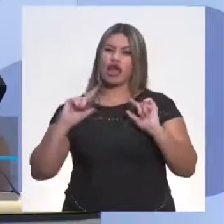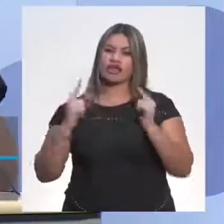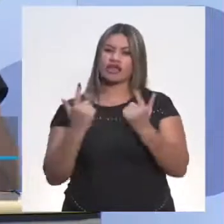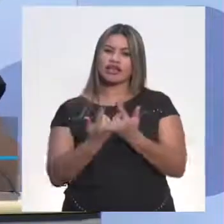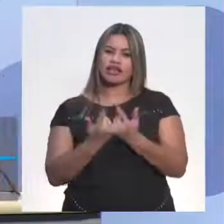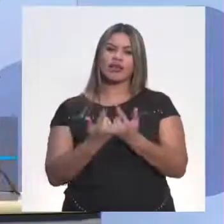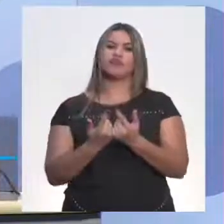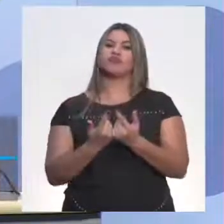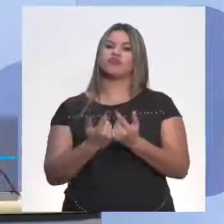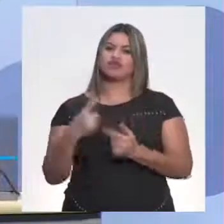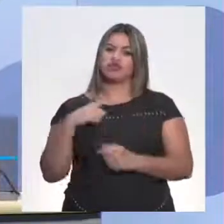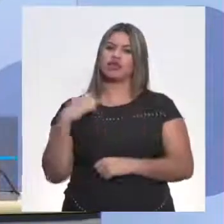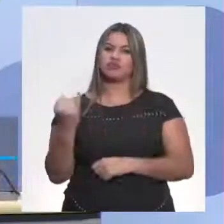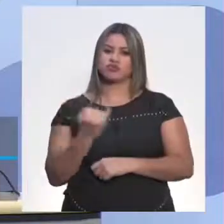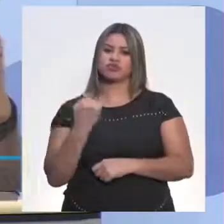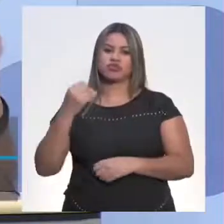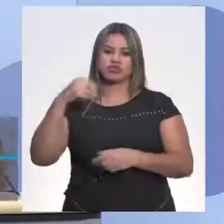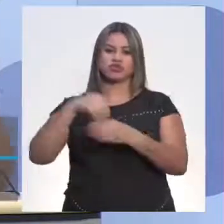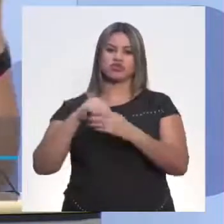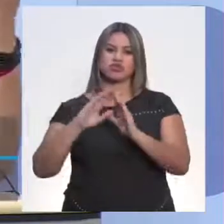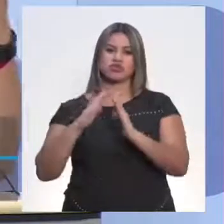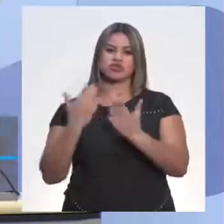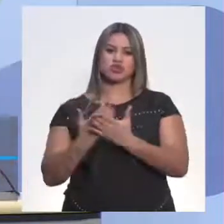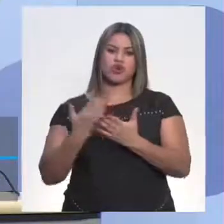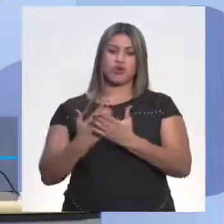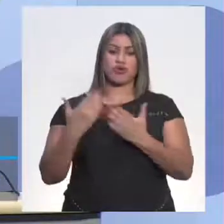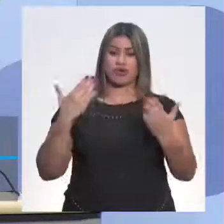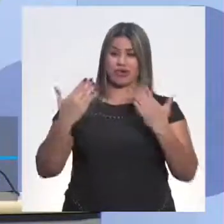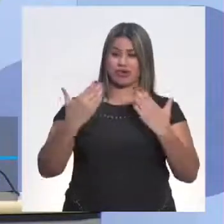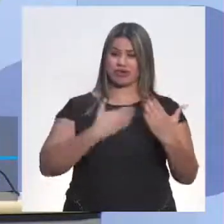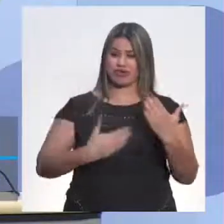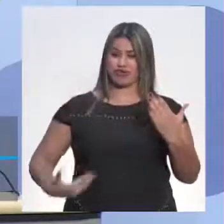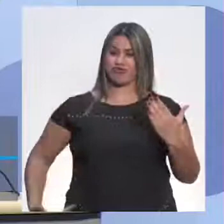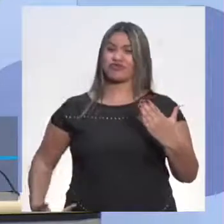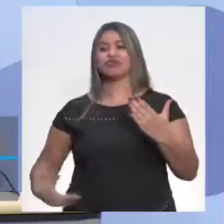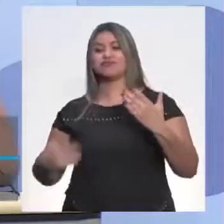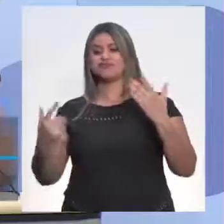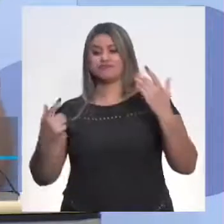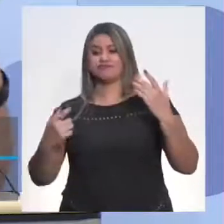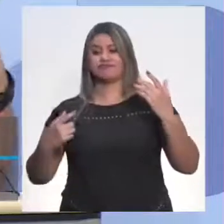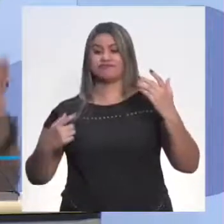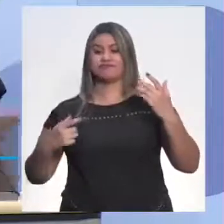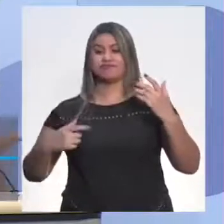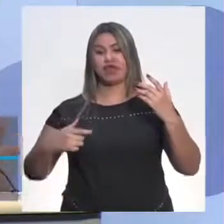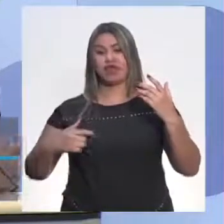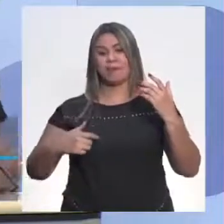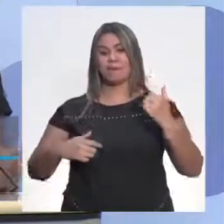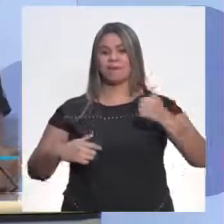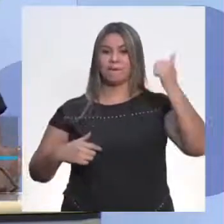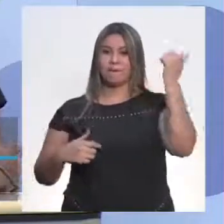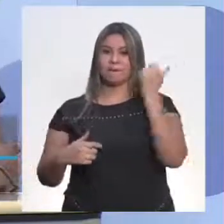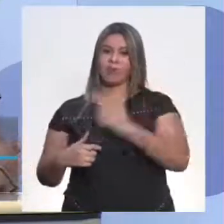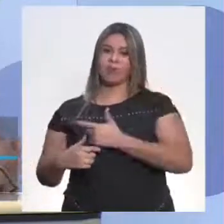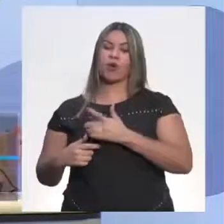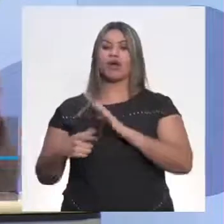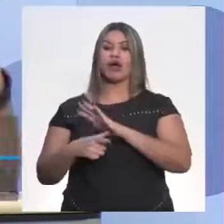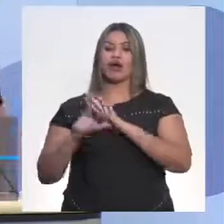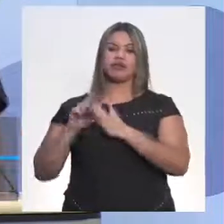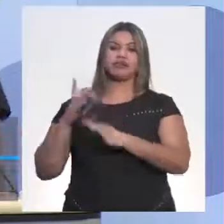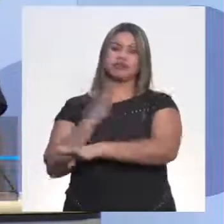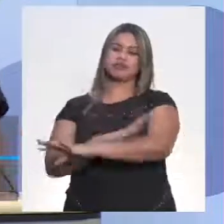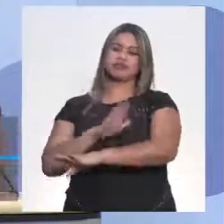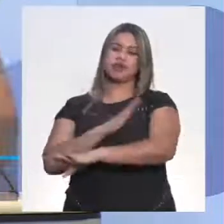assim Claro tem uma importância muito grande na escola mas com pressa o governo espera muito menor e dá a partir daí a gente já precisa ter um voto